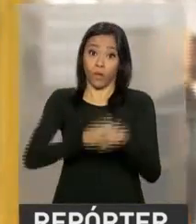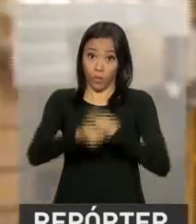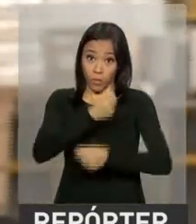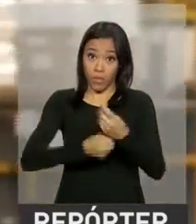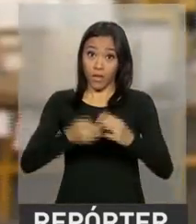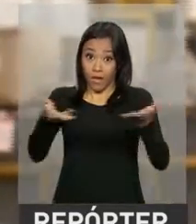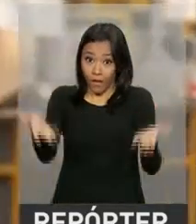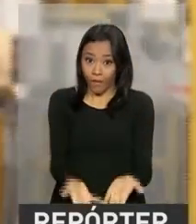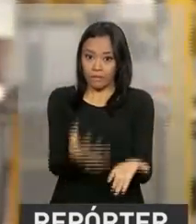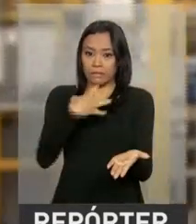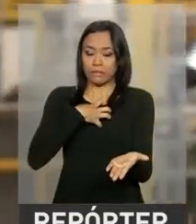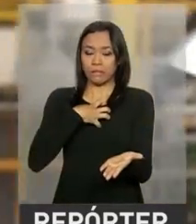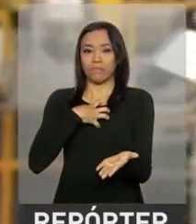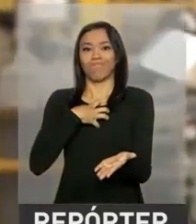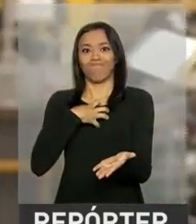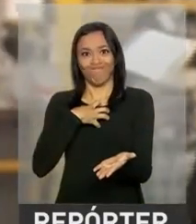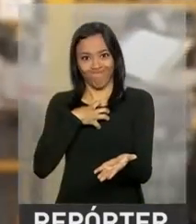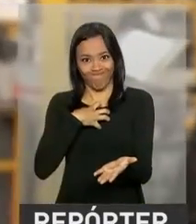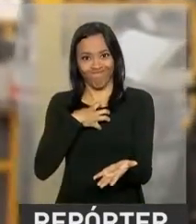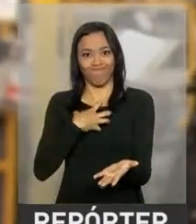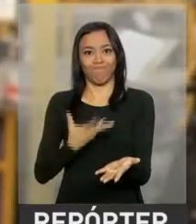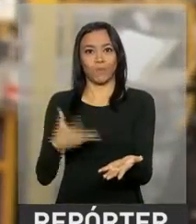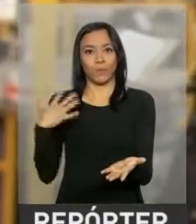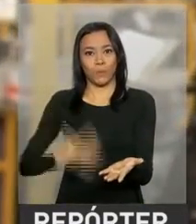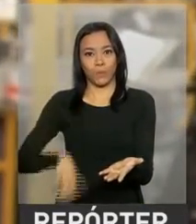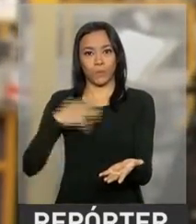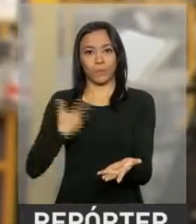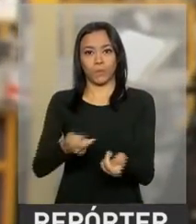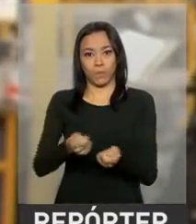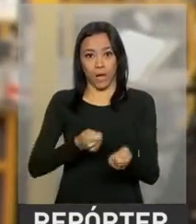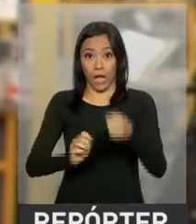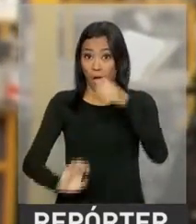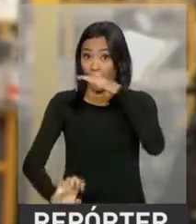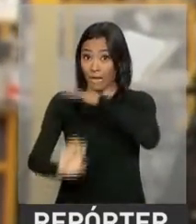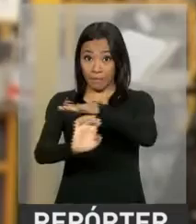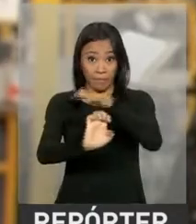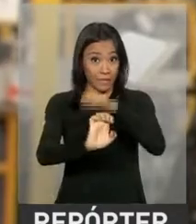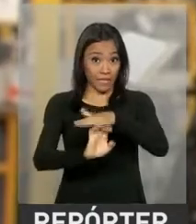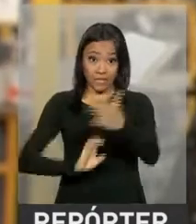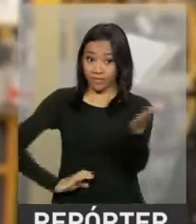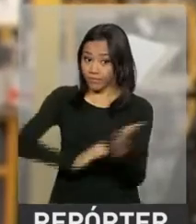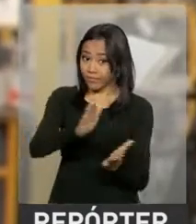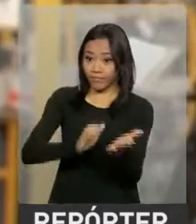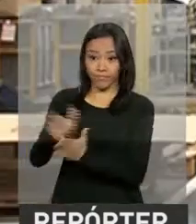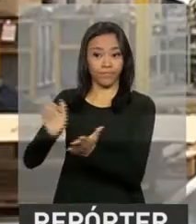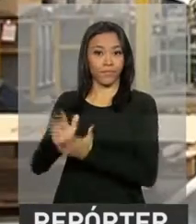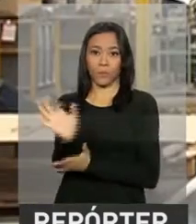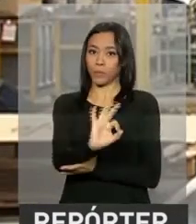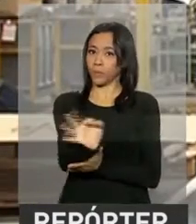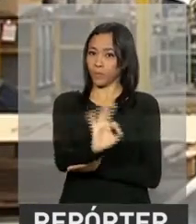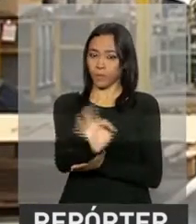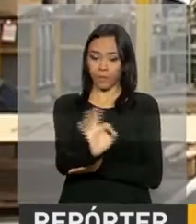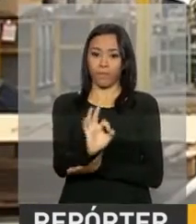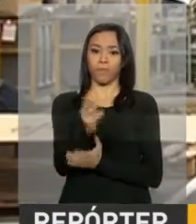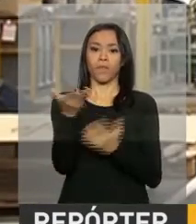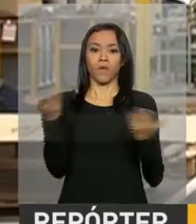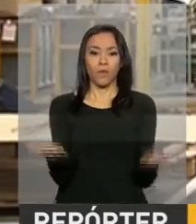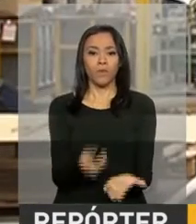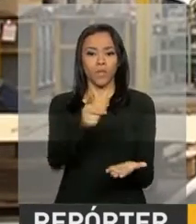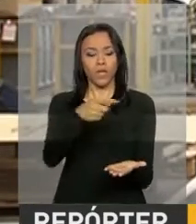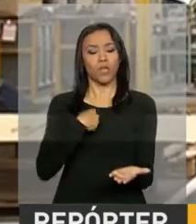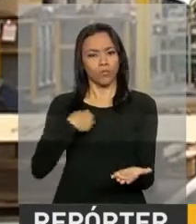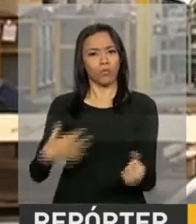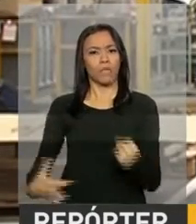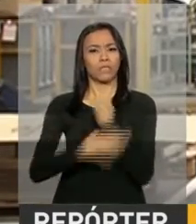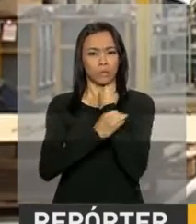que mesmo apertando o cinto a empresa não colocou ninguém pra rua hoje leva o pac que eu toco lei